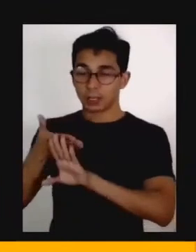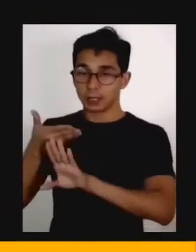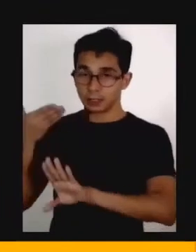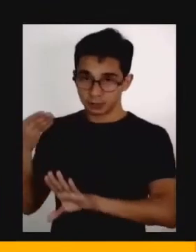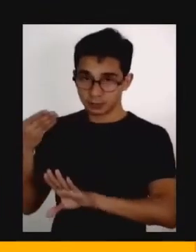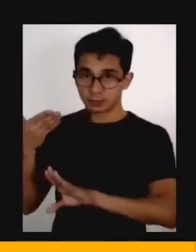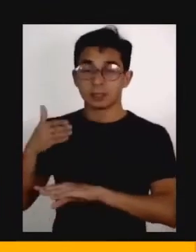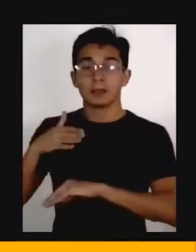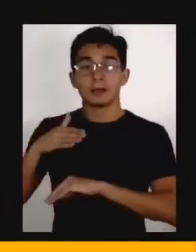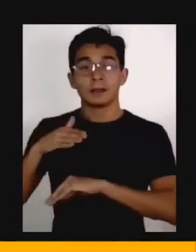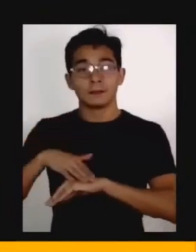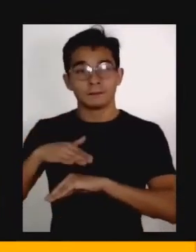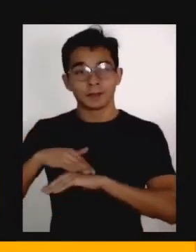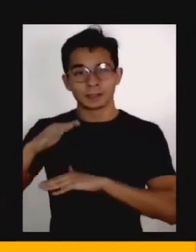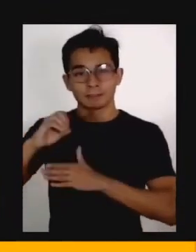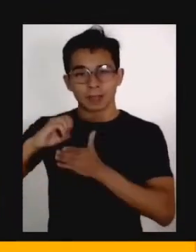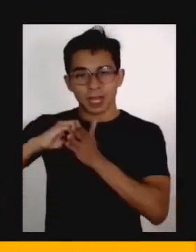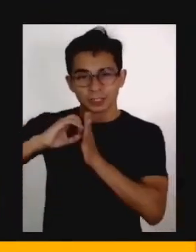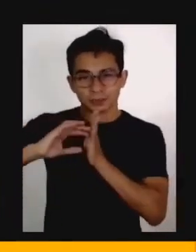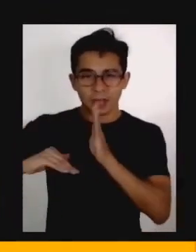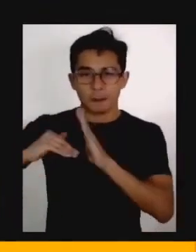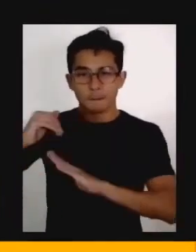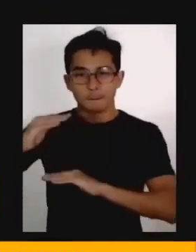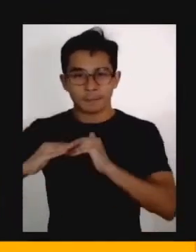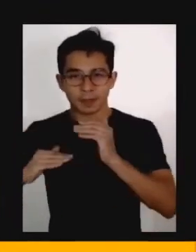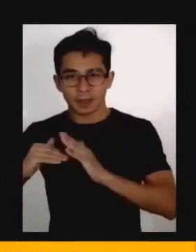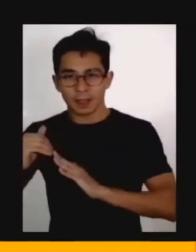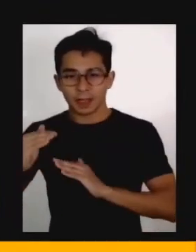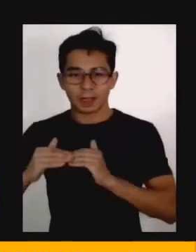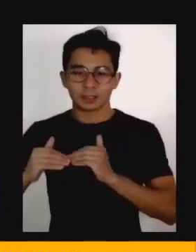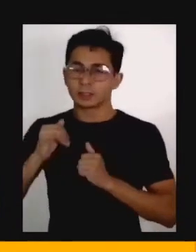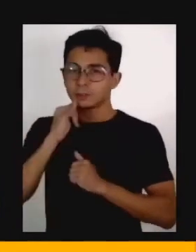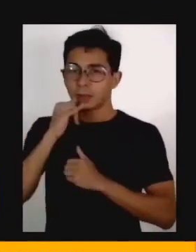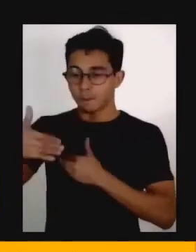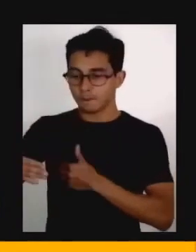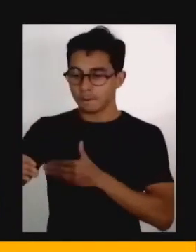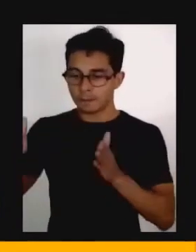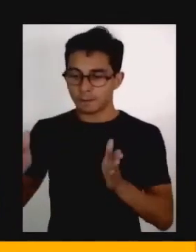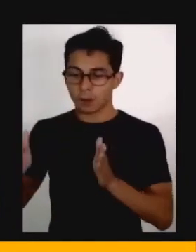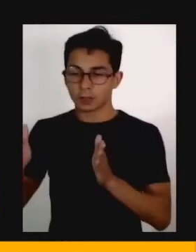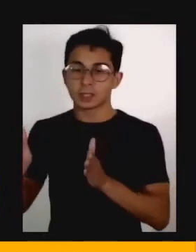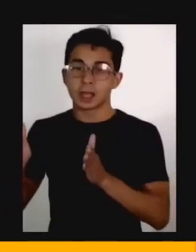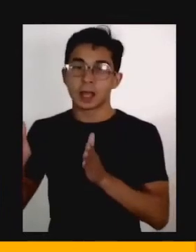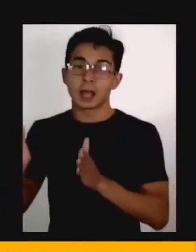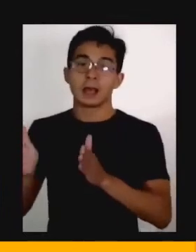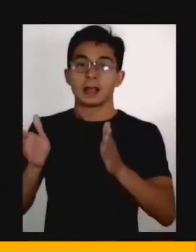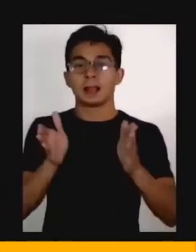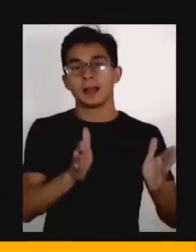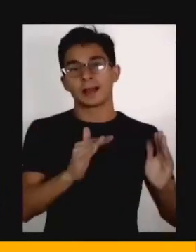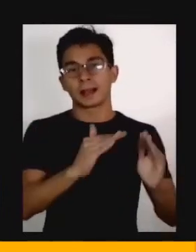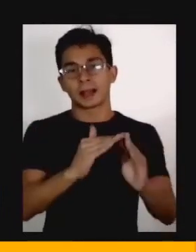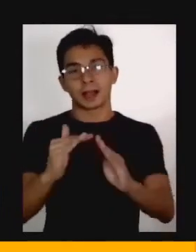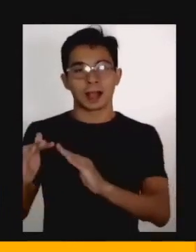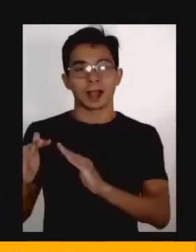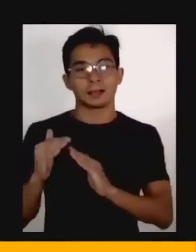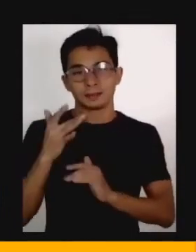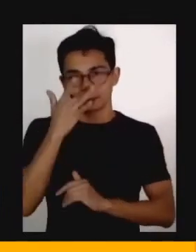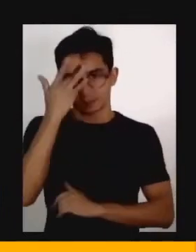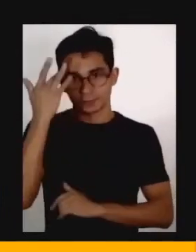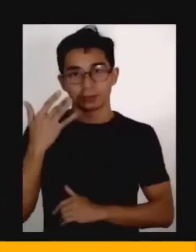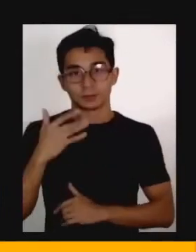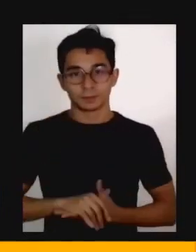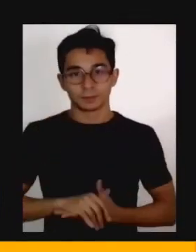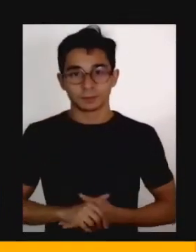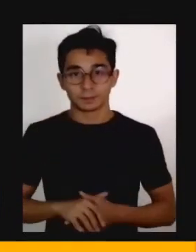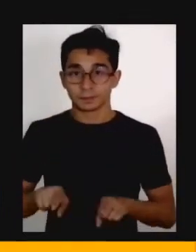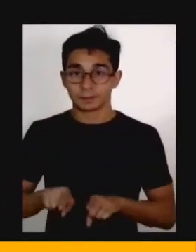uma série de atividades, como boxes que foram entregues em casa, kits para produção de foto, a gente criou uma hashtag TBT